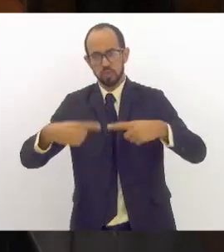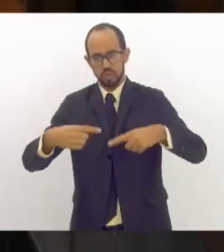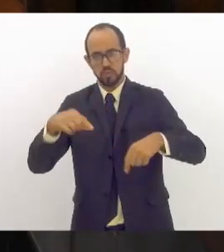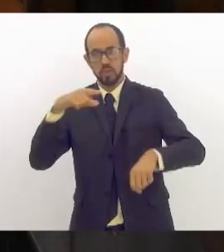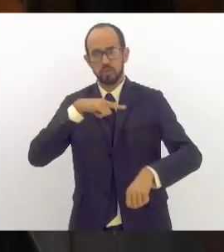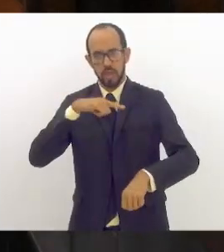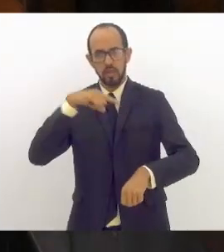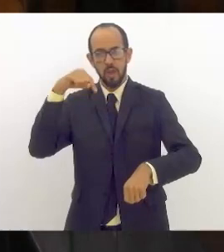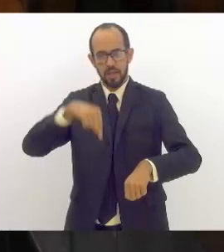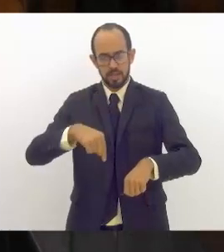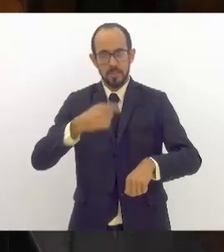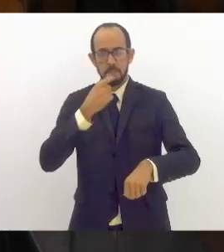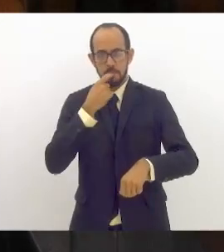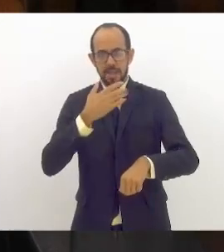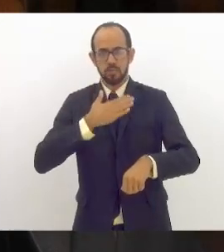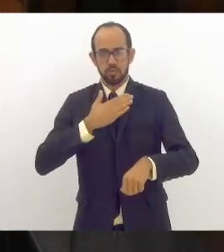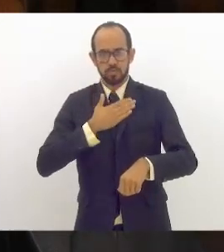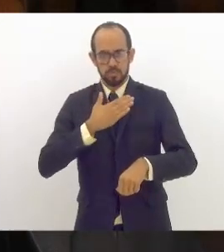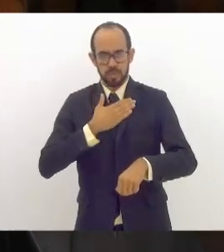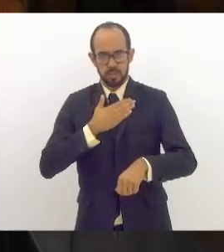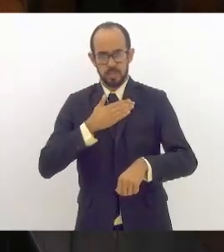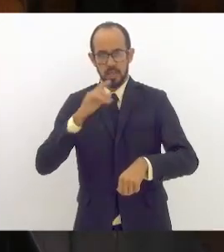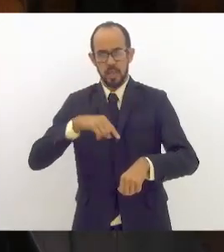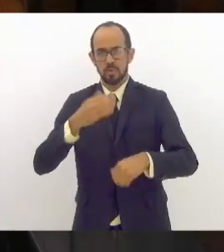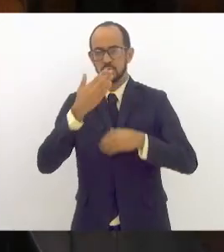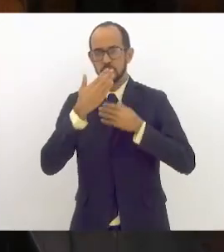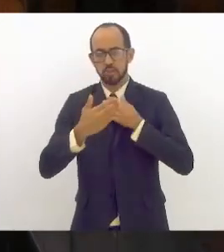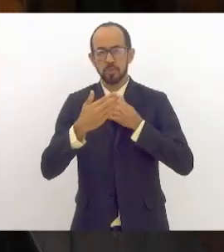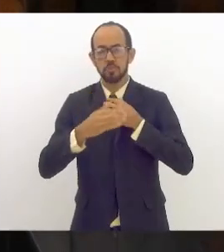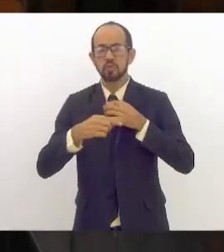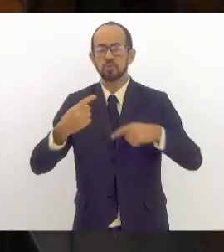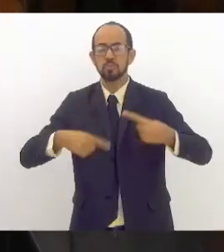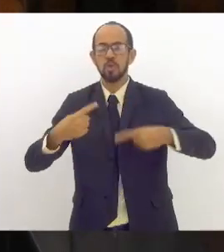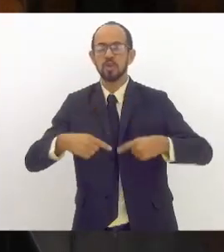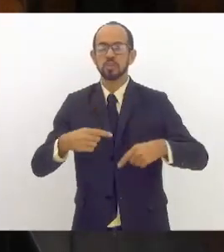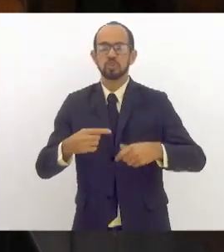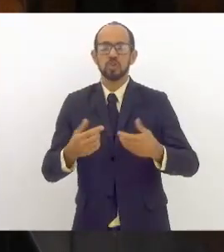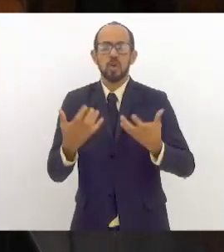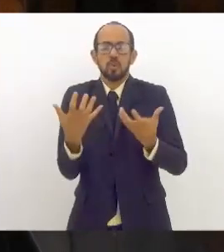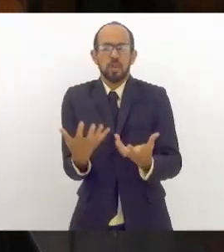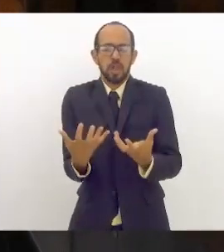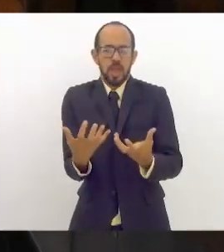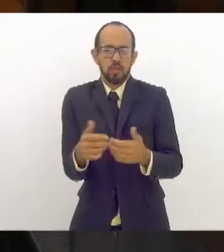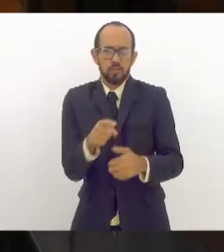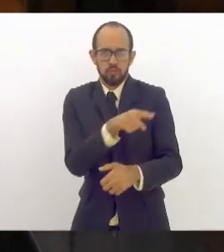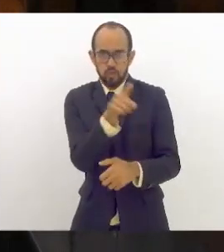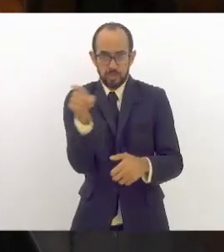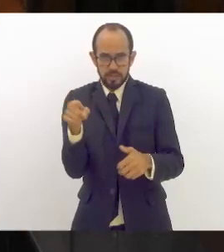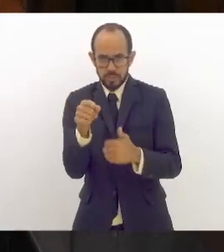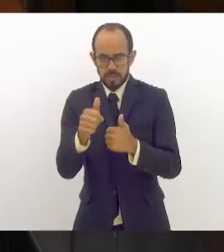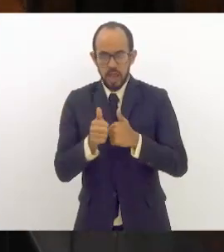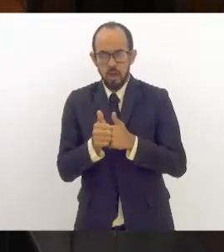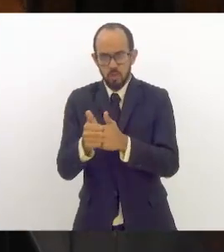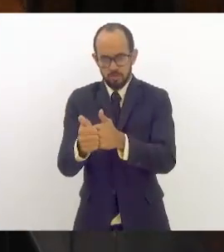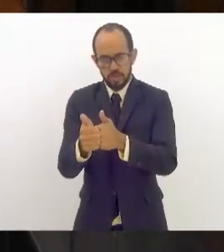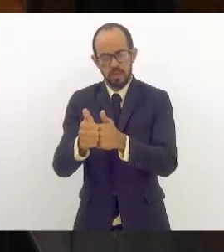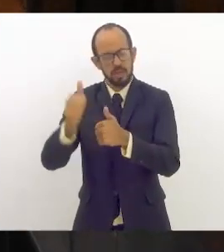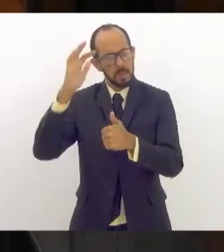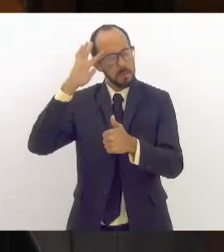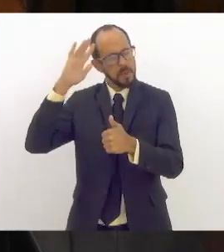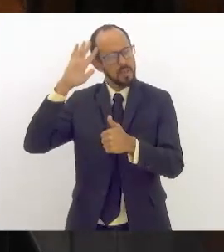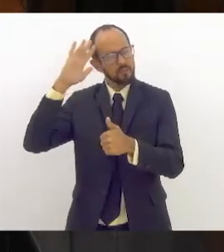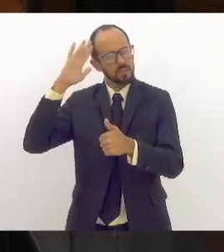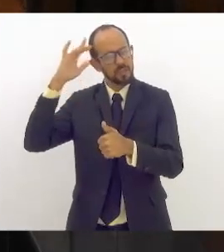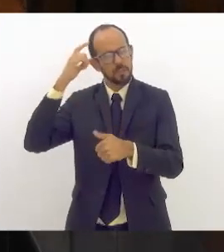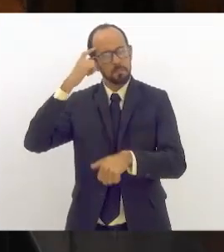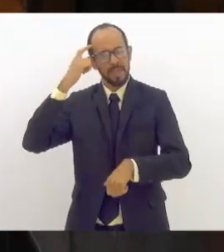perto de mim hoje é o tipo de político que eu quero que vocês passem acompanhar e reflitam sobre